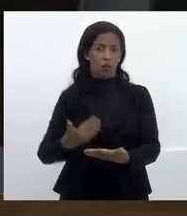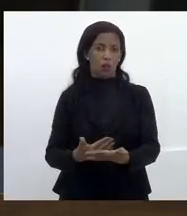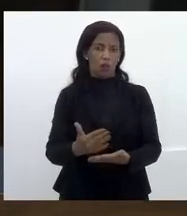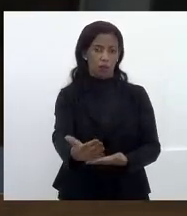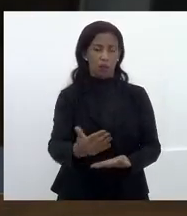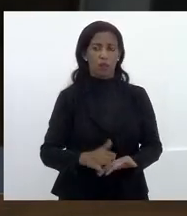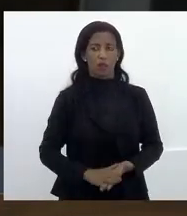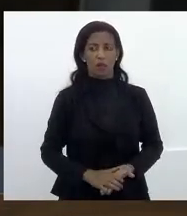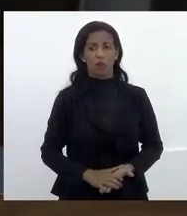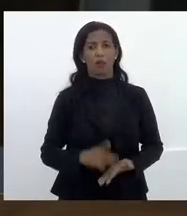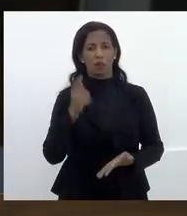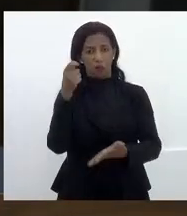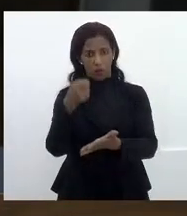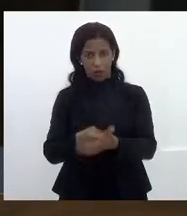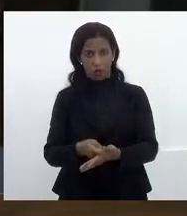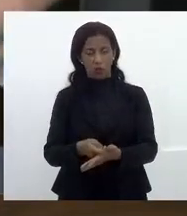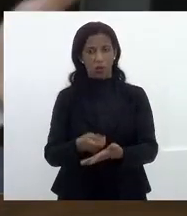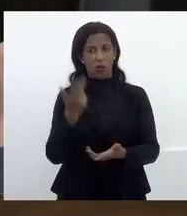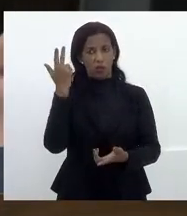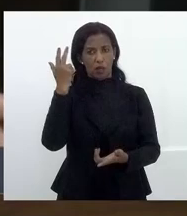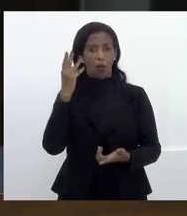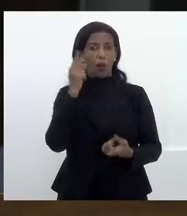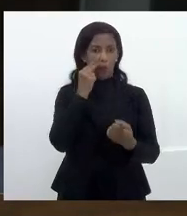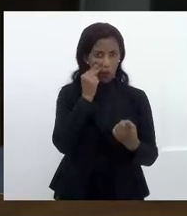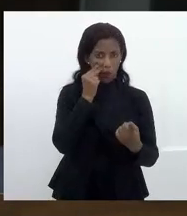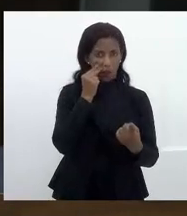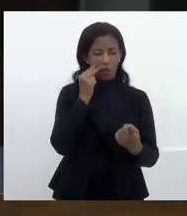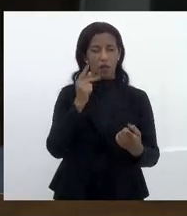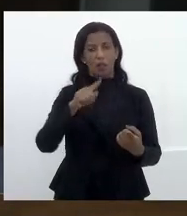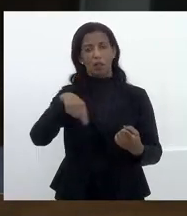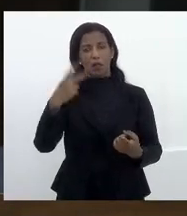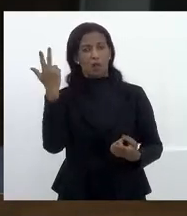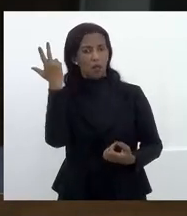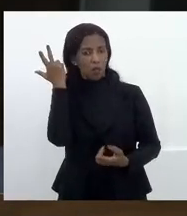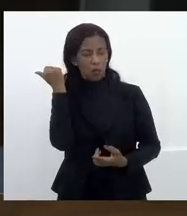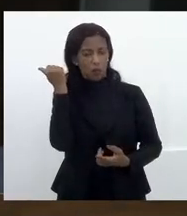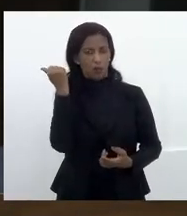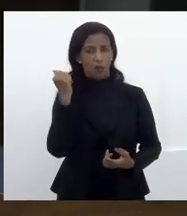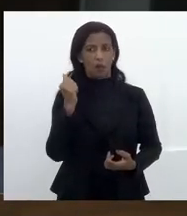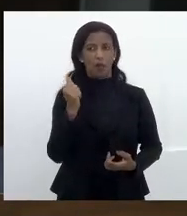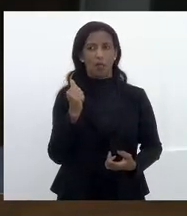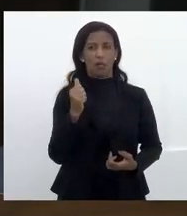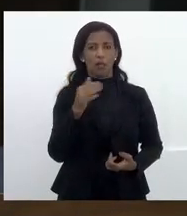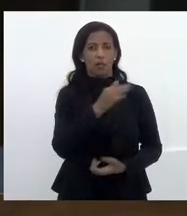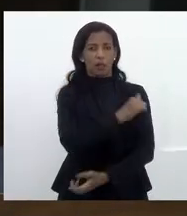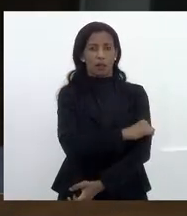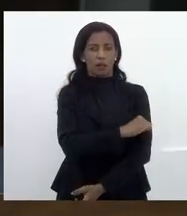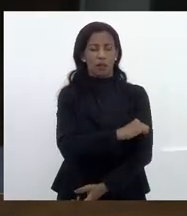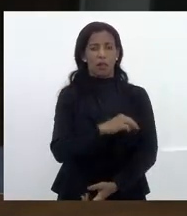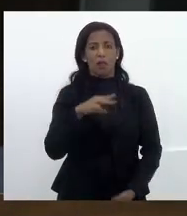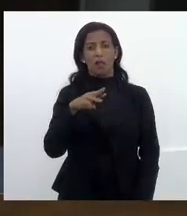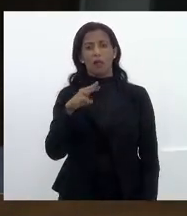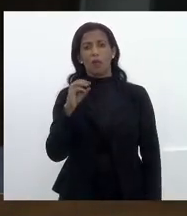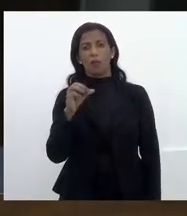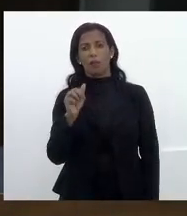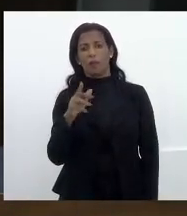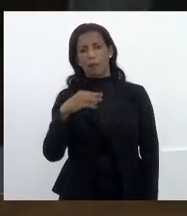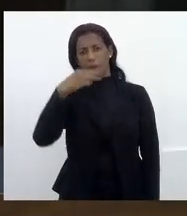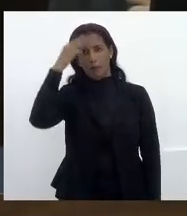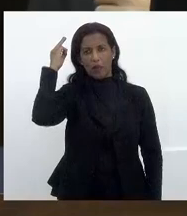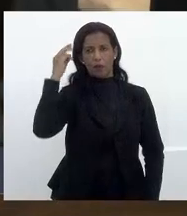iniciou ainda eu vou garantir a palavra Deputado Deputado da Mônica primeiro Deputado Aliomar Deputado a enfermeira Deputado Márcio